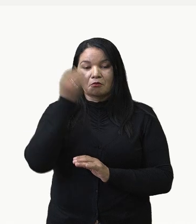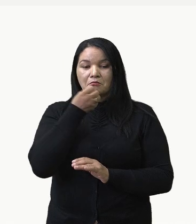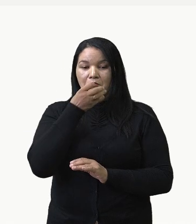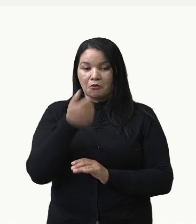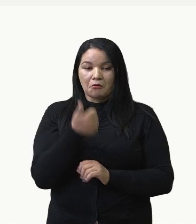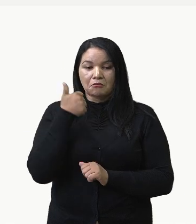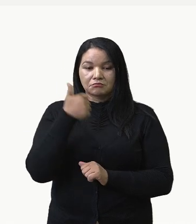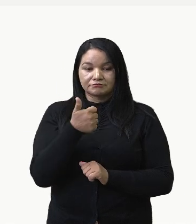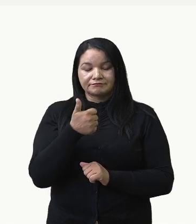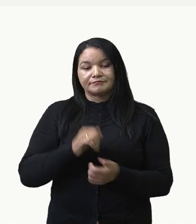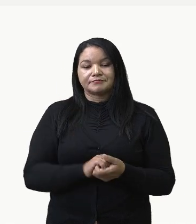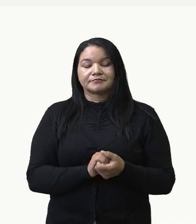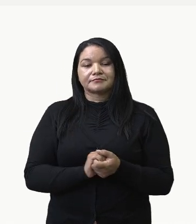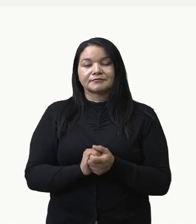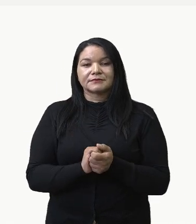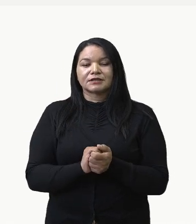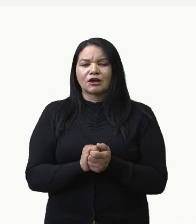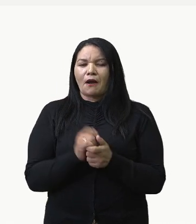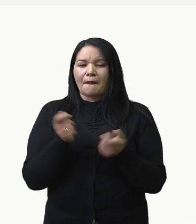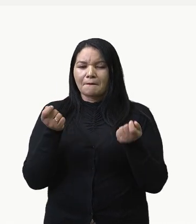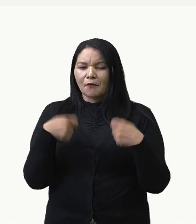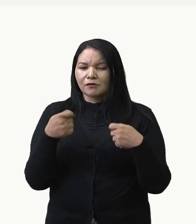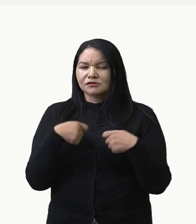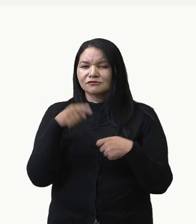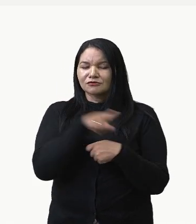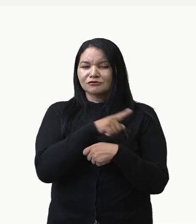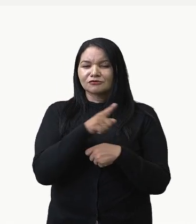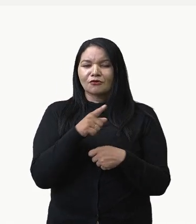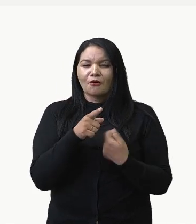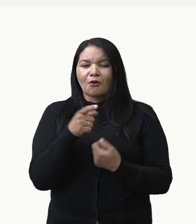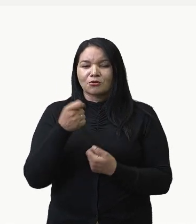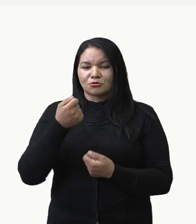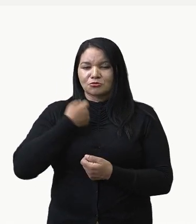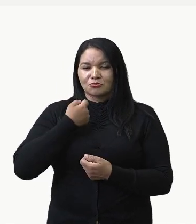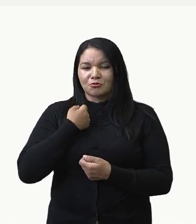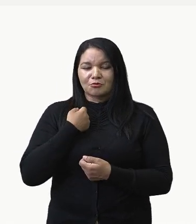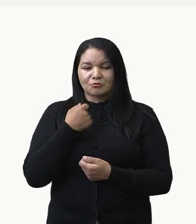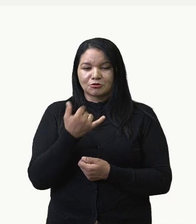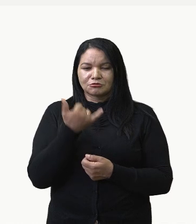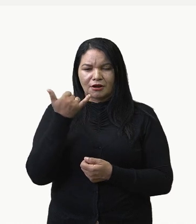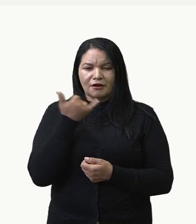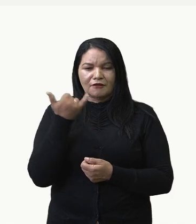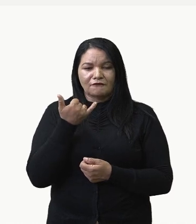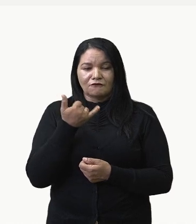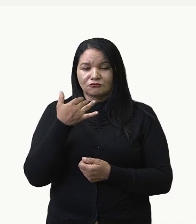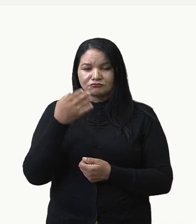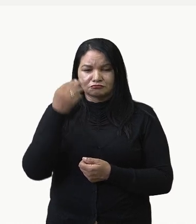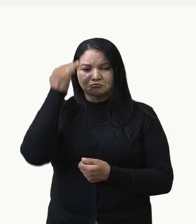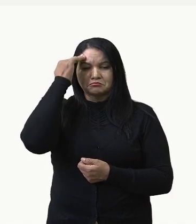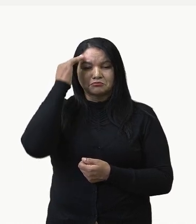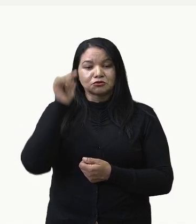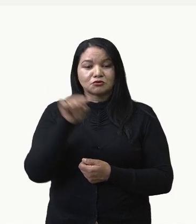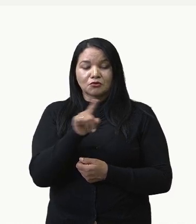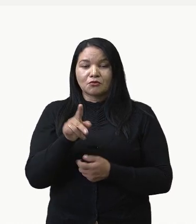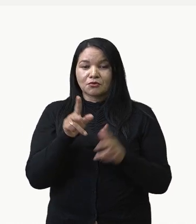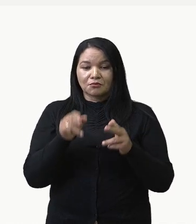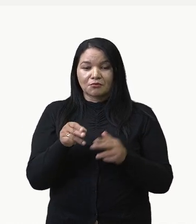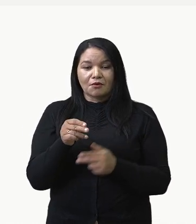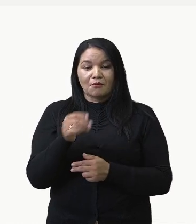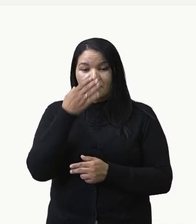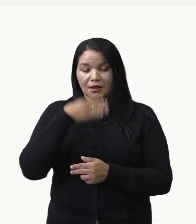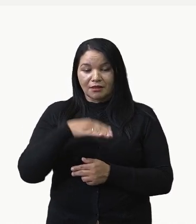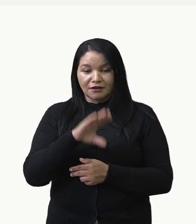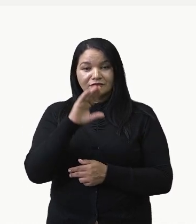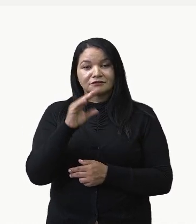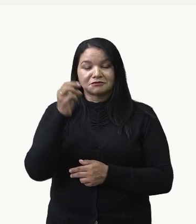exemplo Aí que legal como é possível que recordes todos os números de teléfono memória de elefante a gente